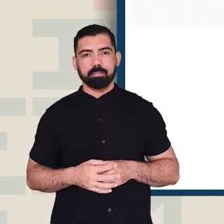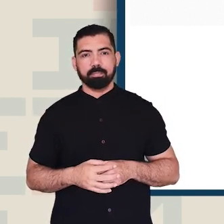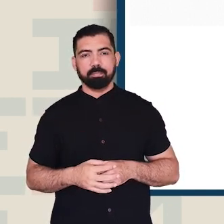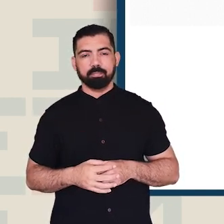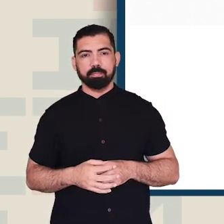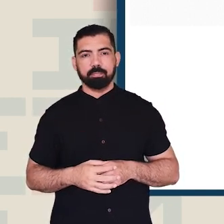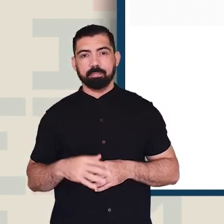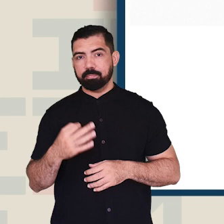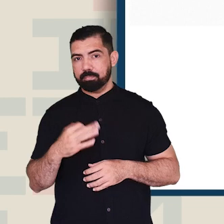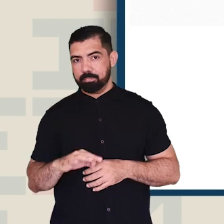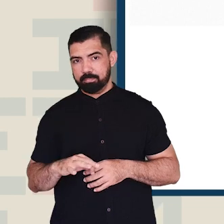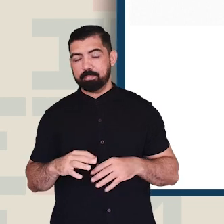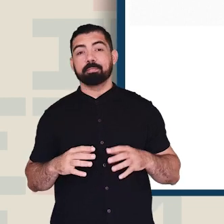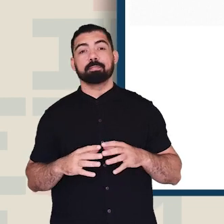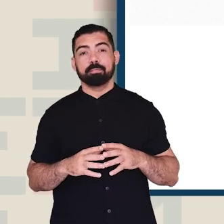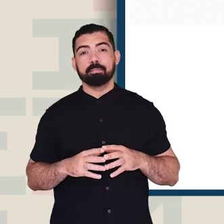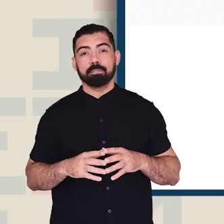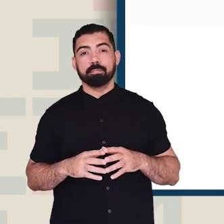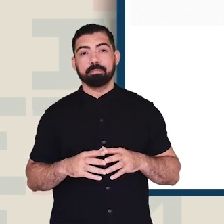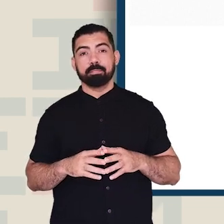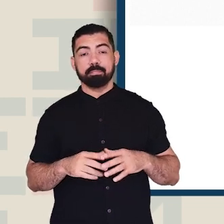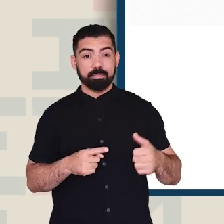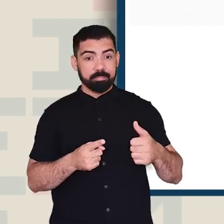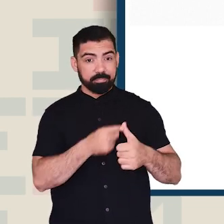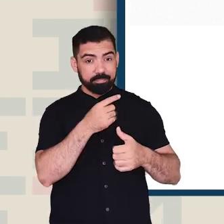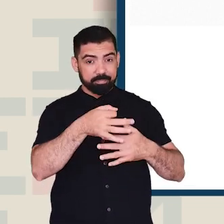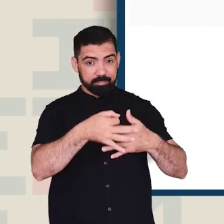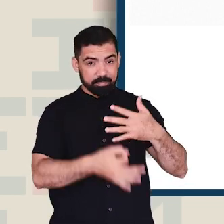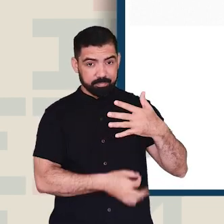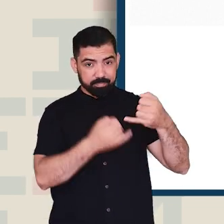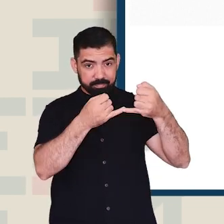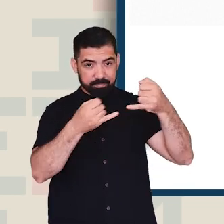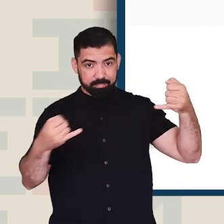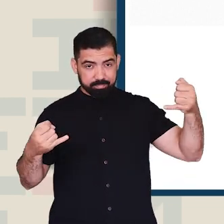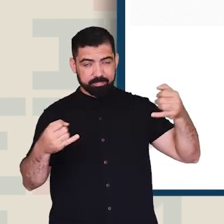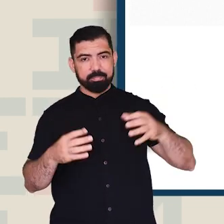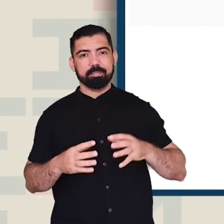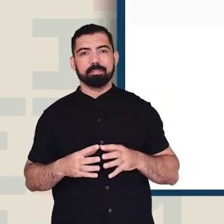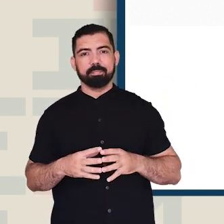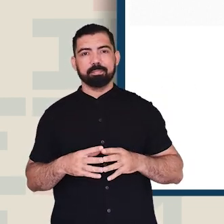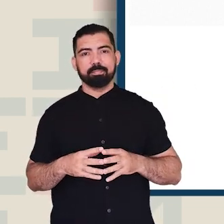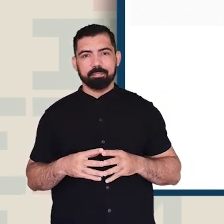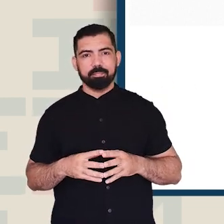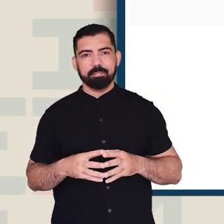Certo? Então, na primeira corda, essa tríade vai começar...